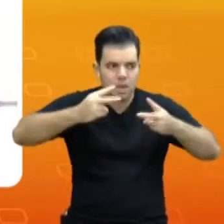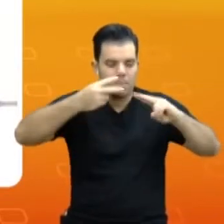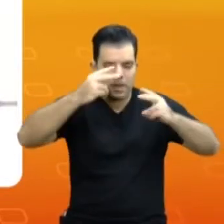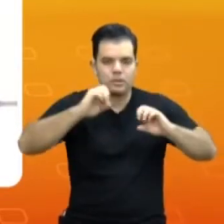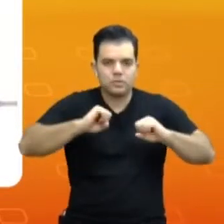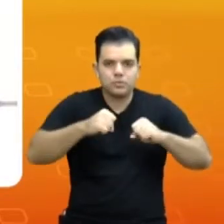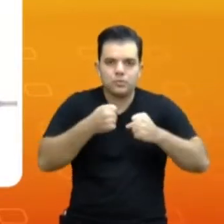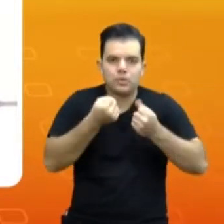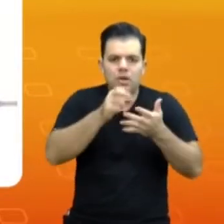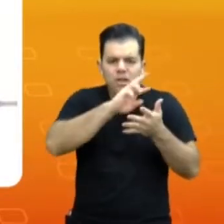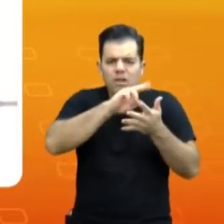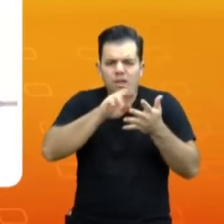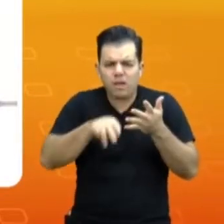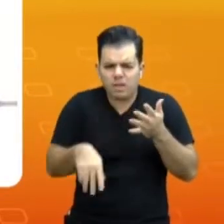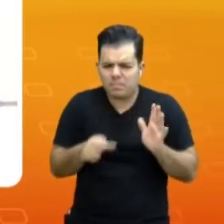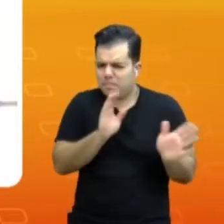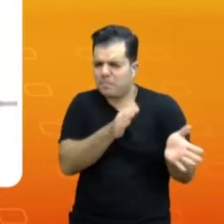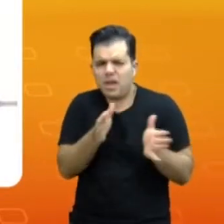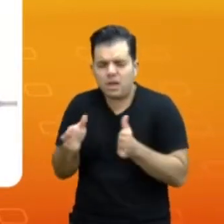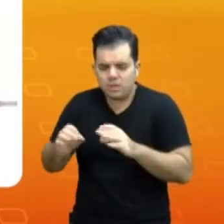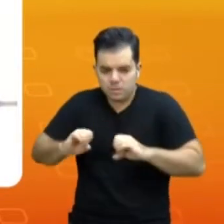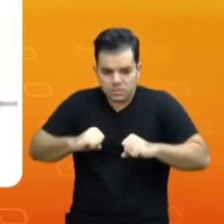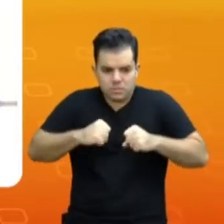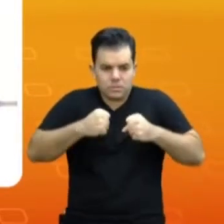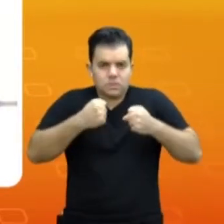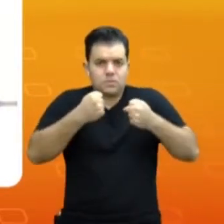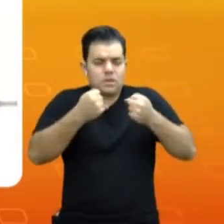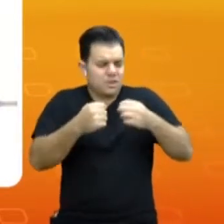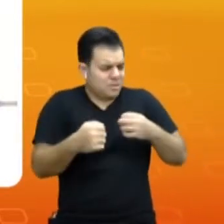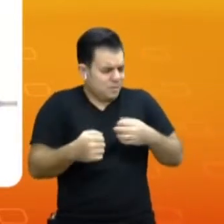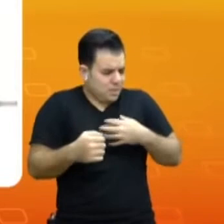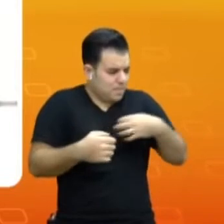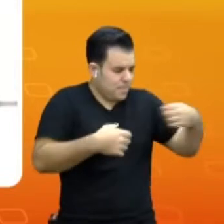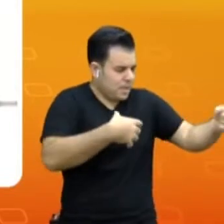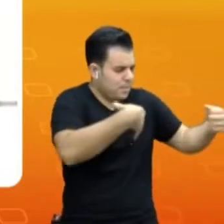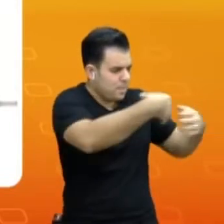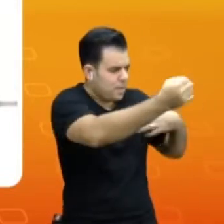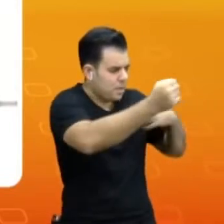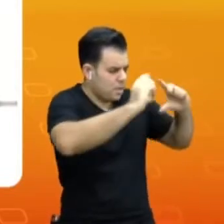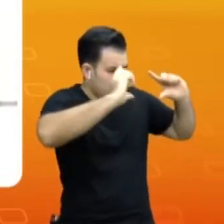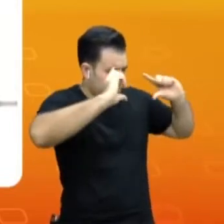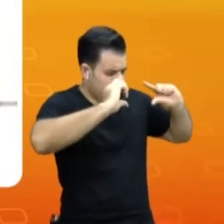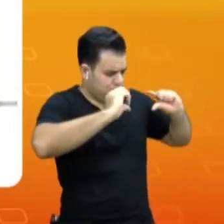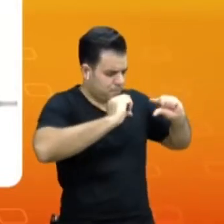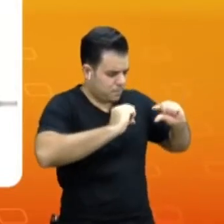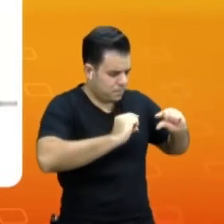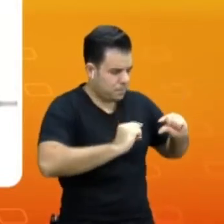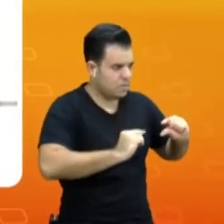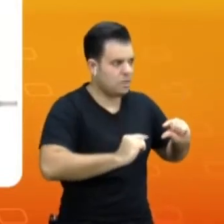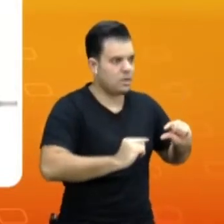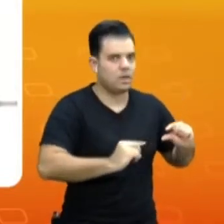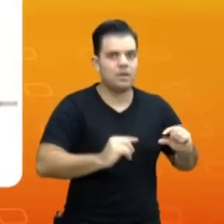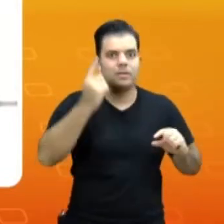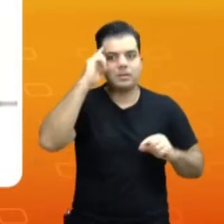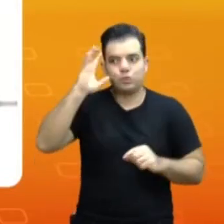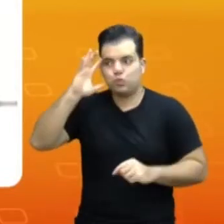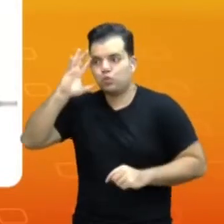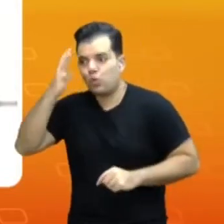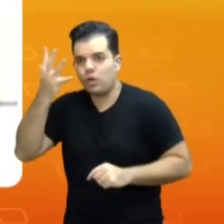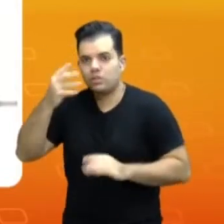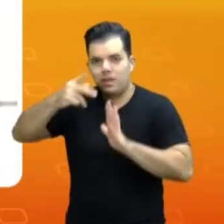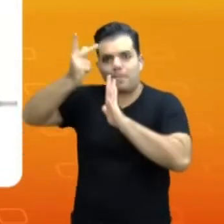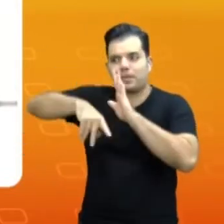esforço de processos, etc., para soluções, né, para pensar na solução, no planejamento e gerar